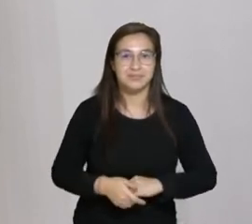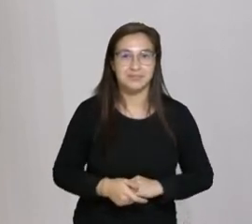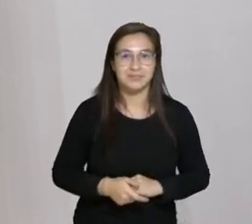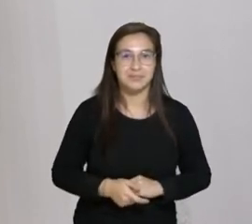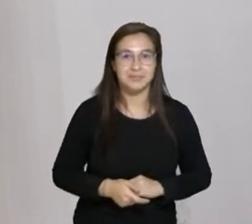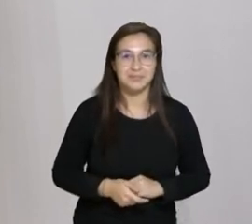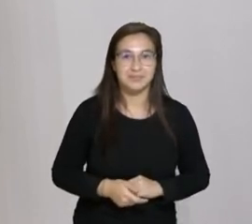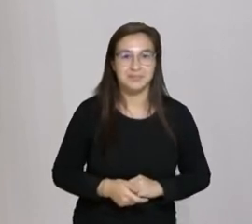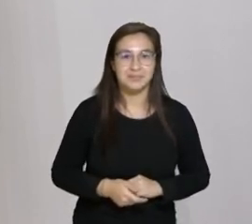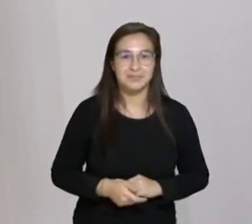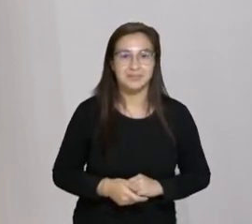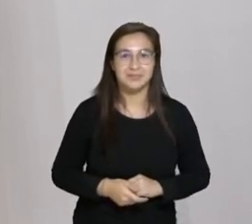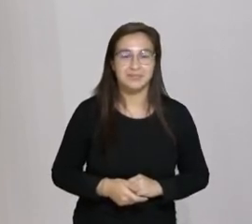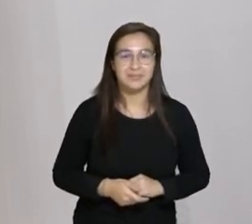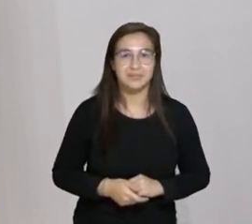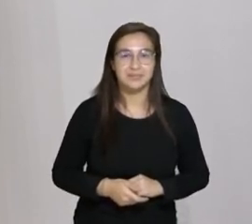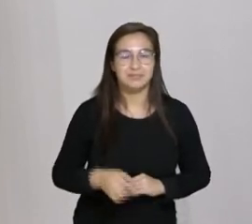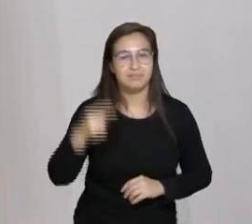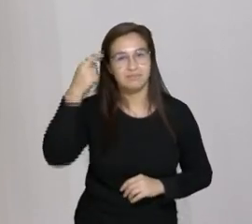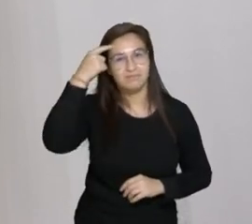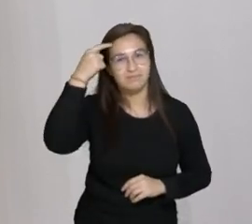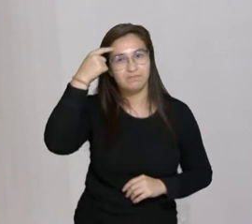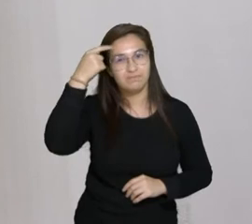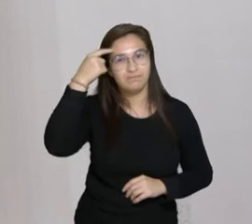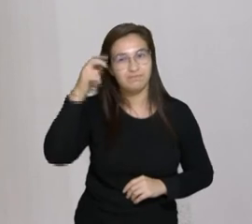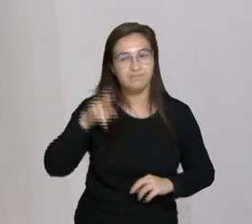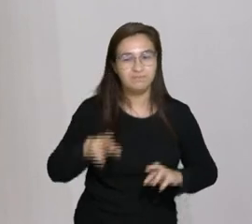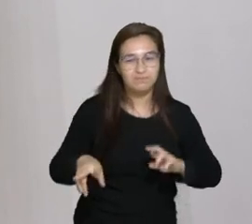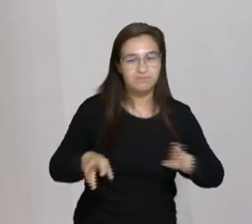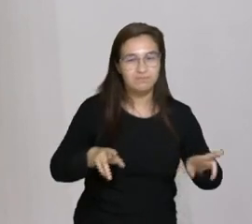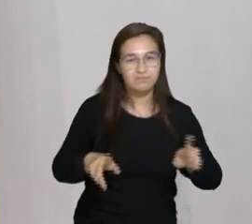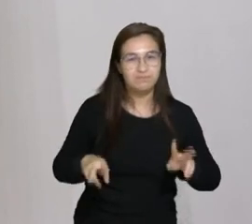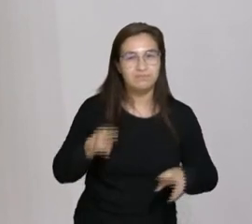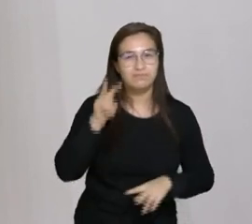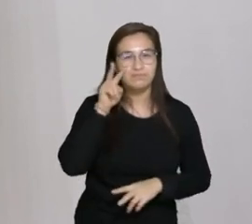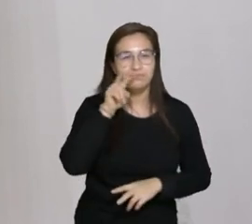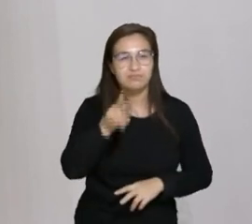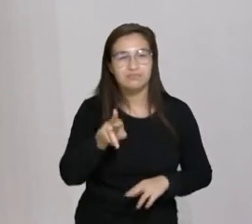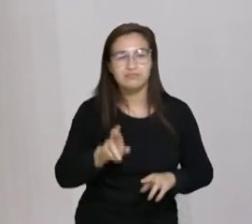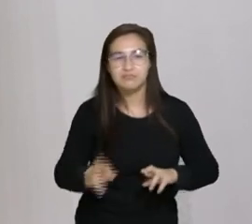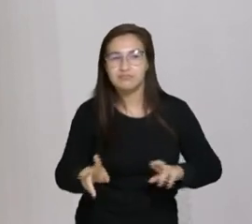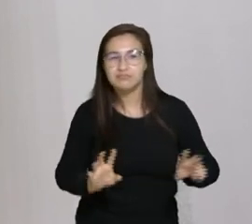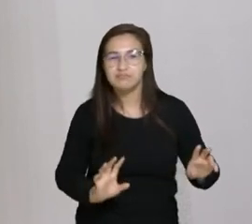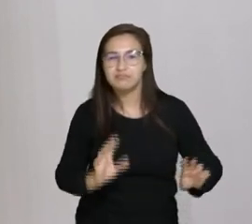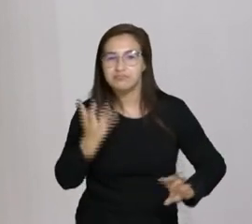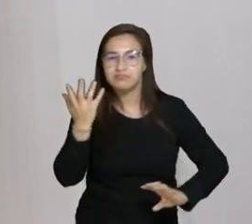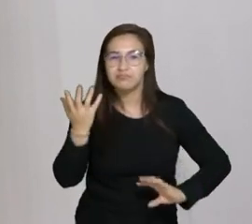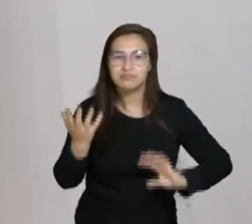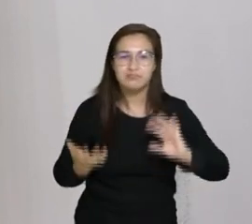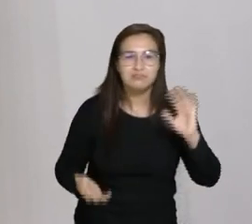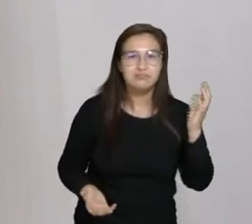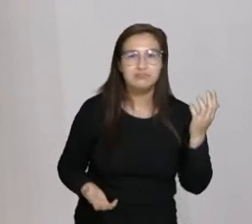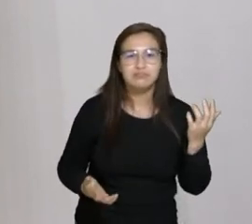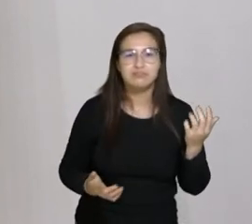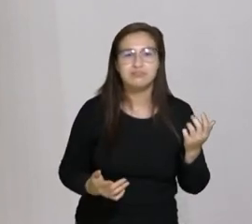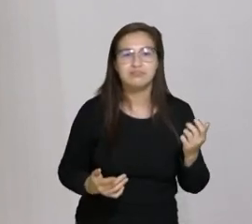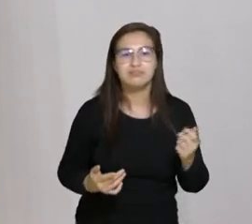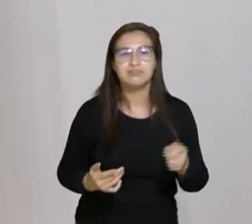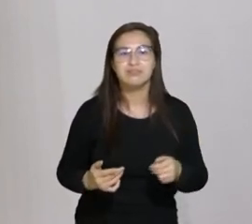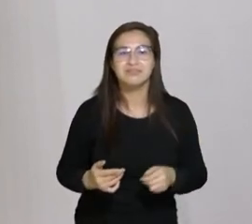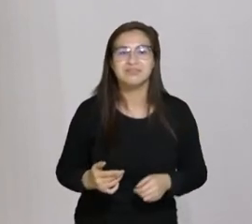pensamento de pessoas diferente vi coisas acontecendo e o conto Deputado que deve fazer bem do povo